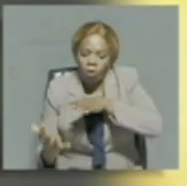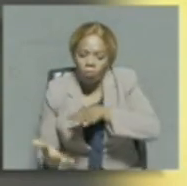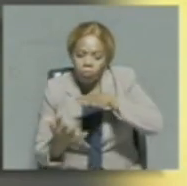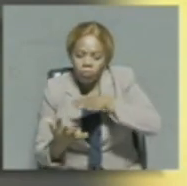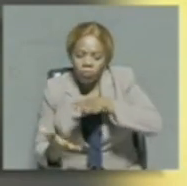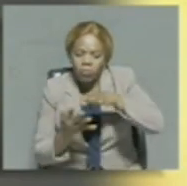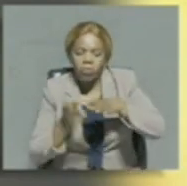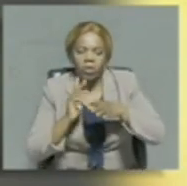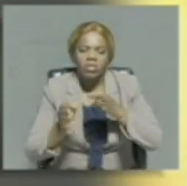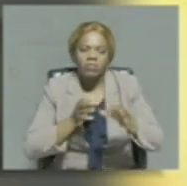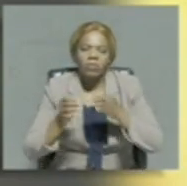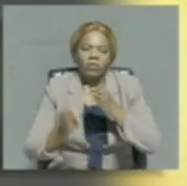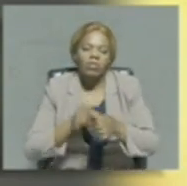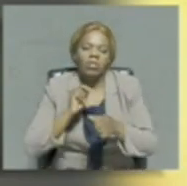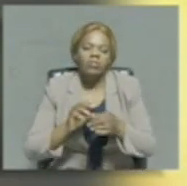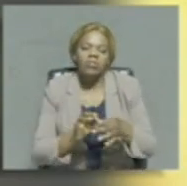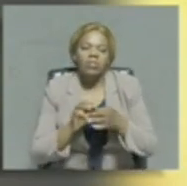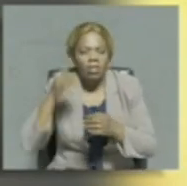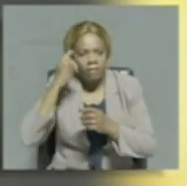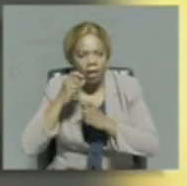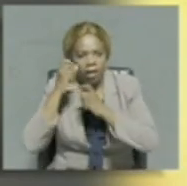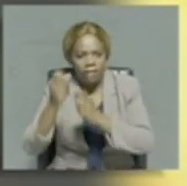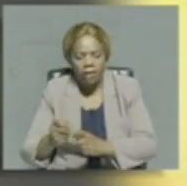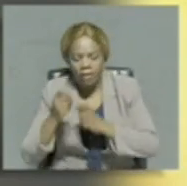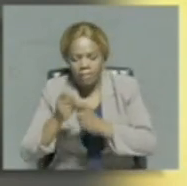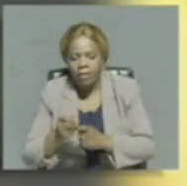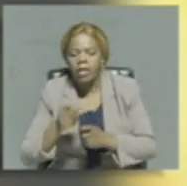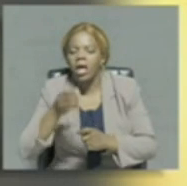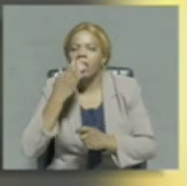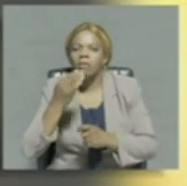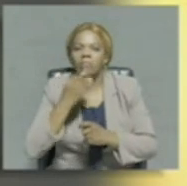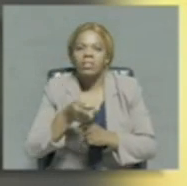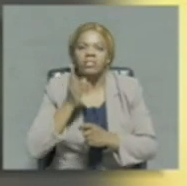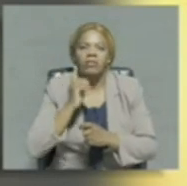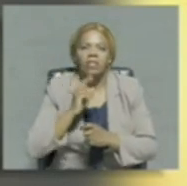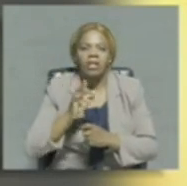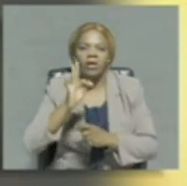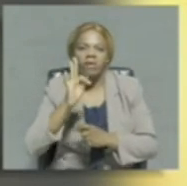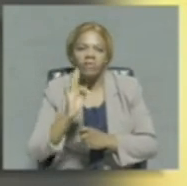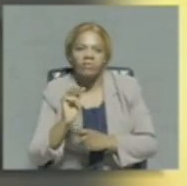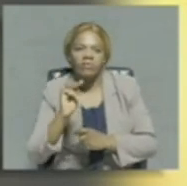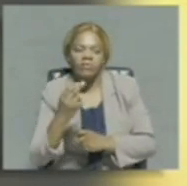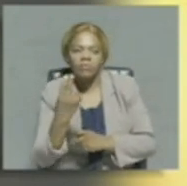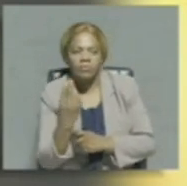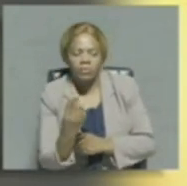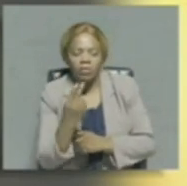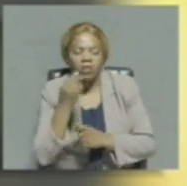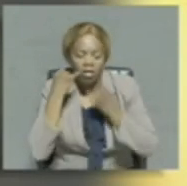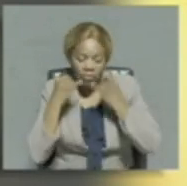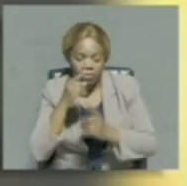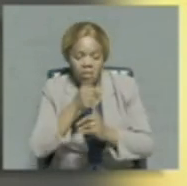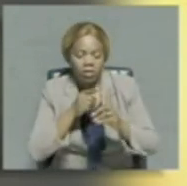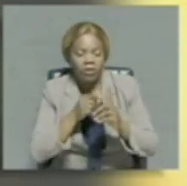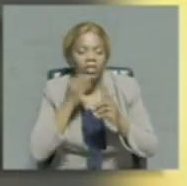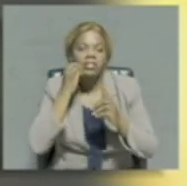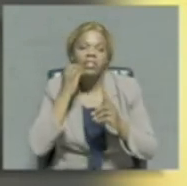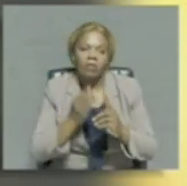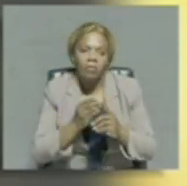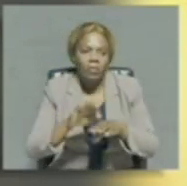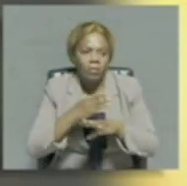acordo com o Fundo das Nações Unidas para Agricultura e Alimentação, FAO. Esta, entretanto, é uma